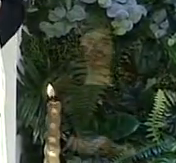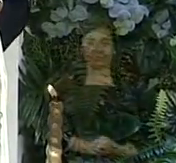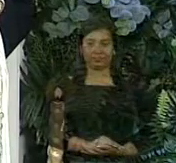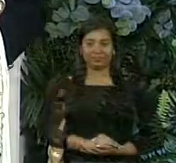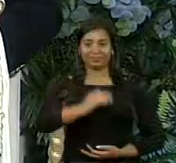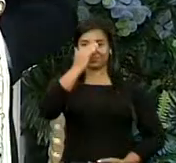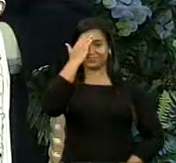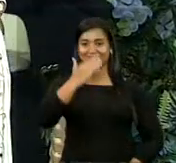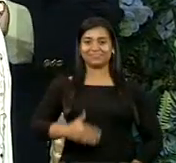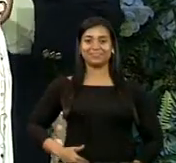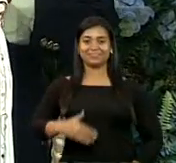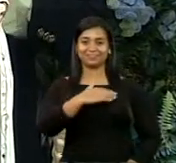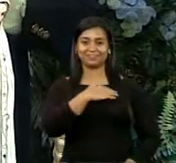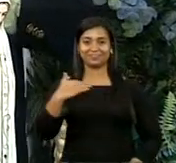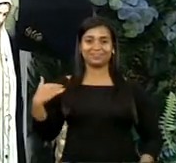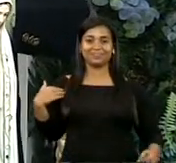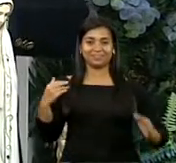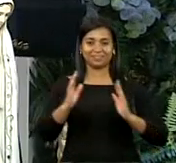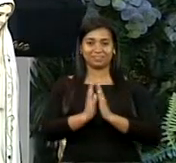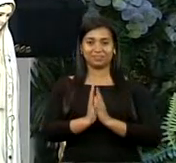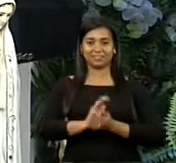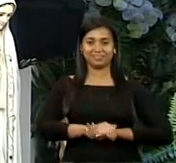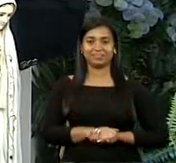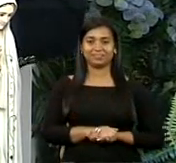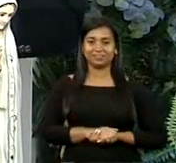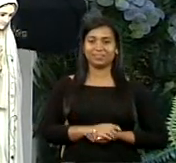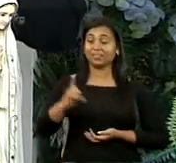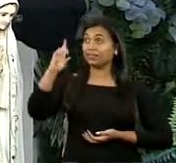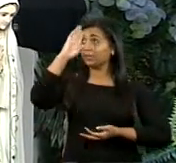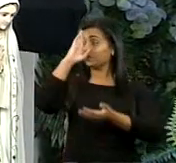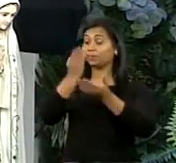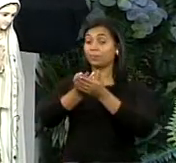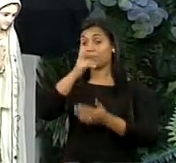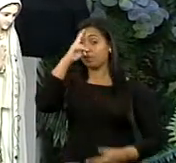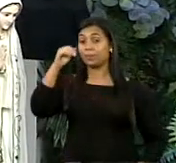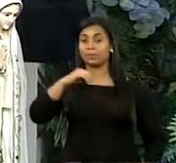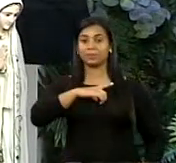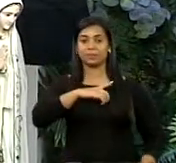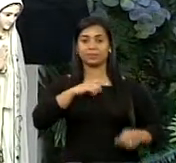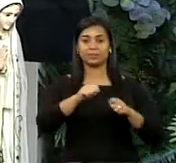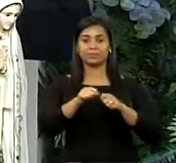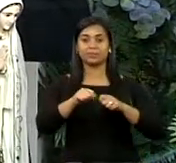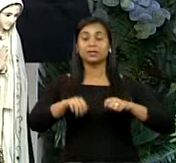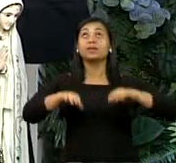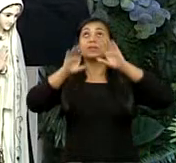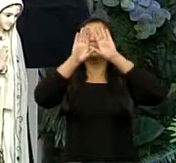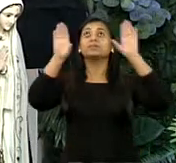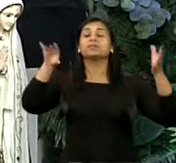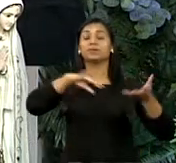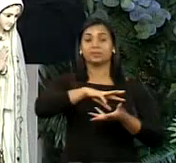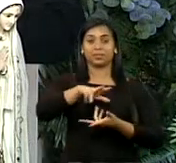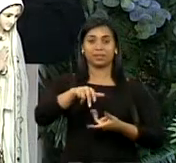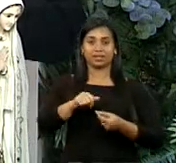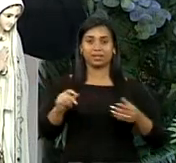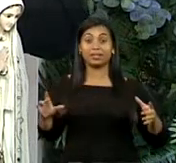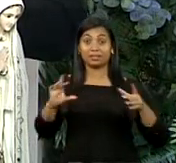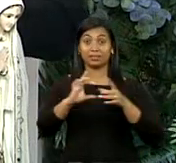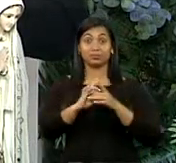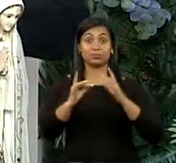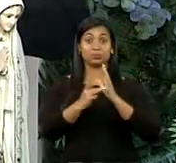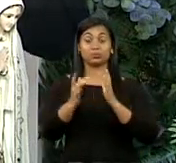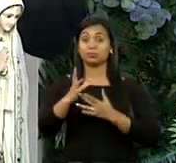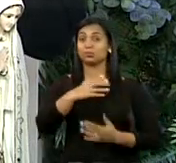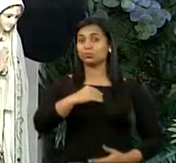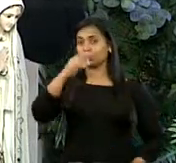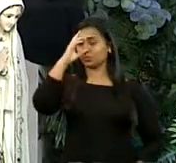e do Filho e do Espírito Santo. Amém. Creio em Deus Pai Todo-Poderoso, Criador do céu e da terra, e